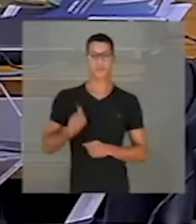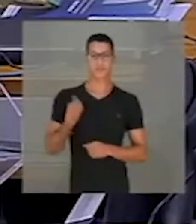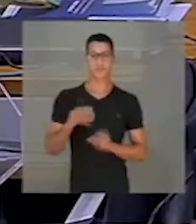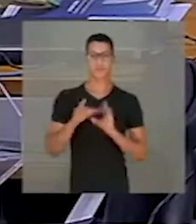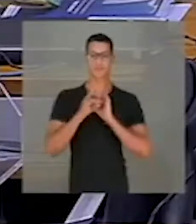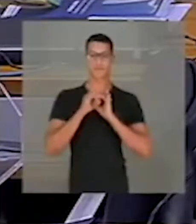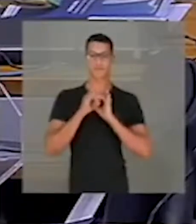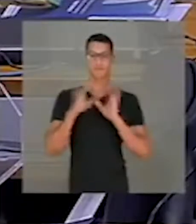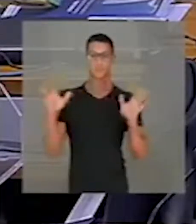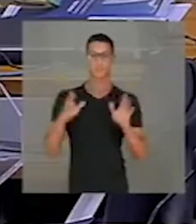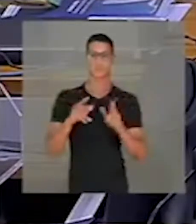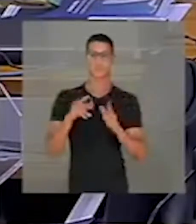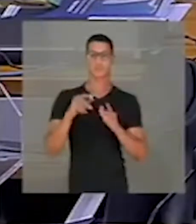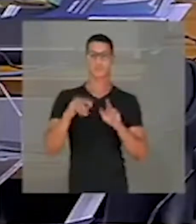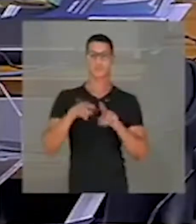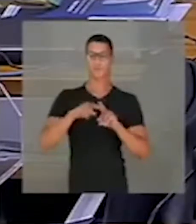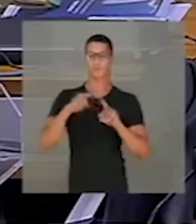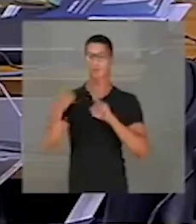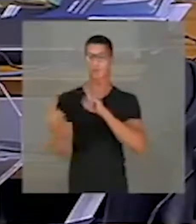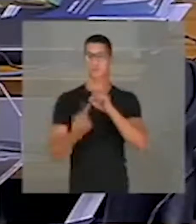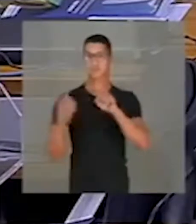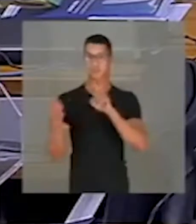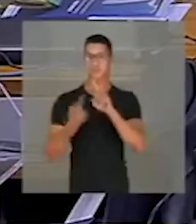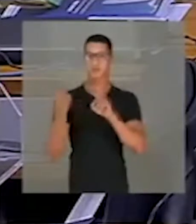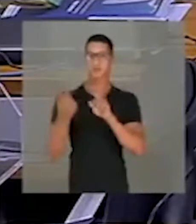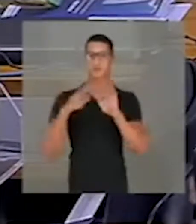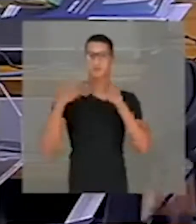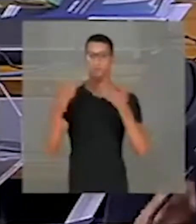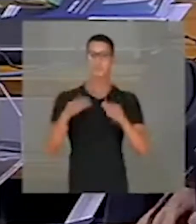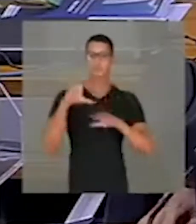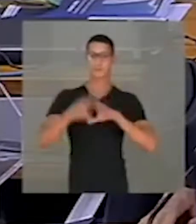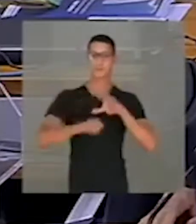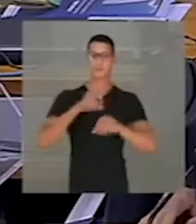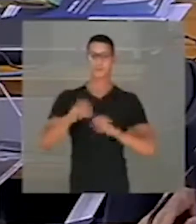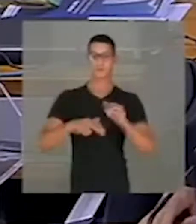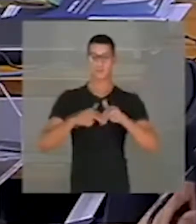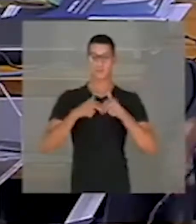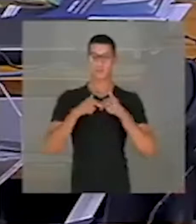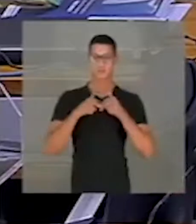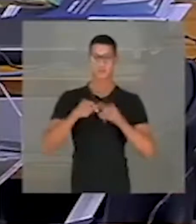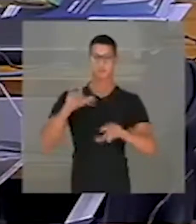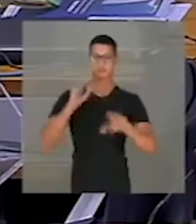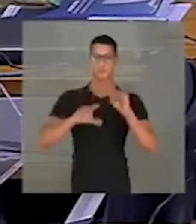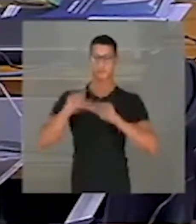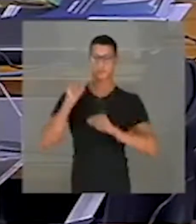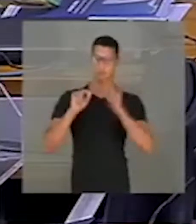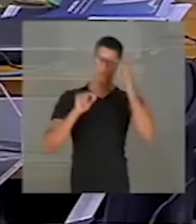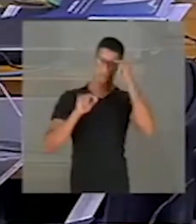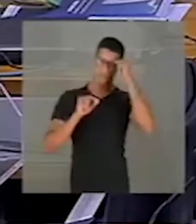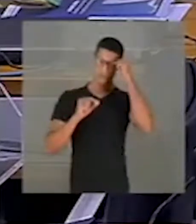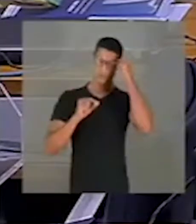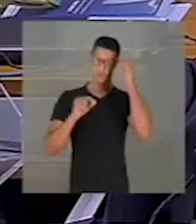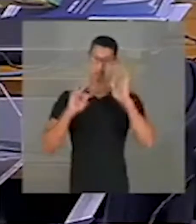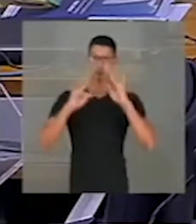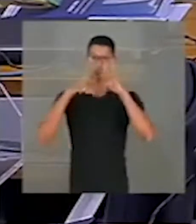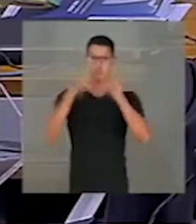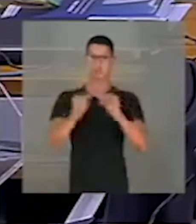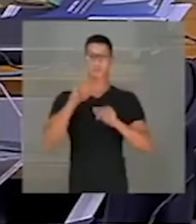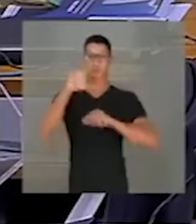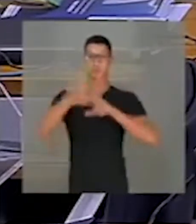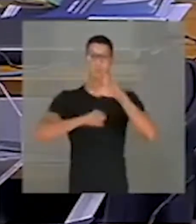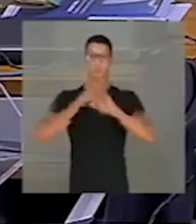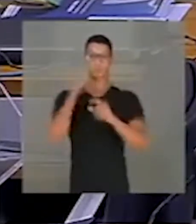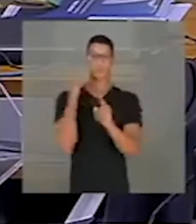permitam-me a expressão, no meio de um furacão, quando a busca por medidas alternativas se tornou atônica. Todos